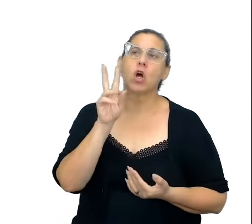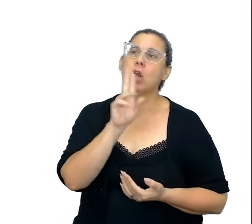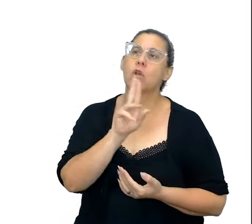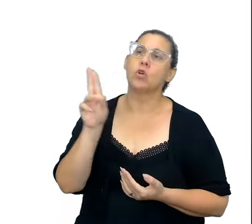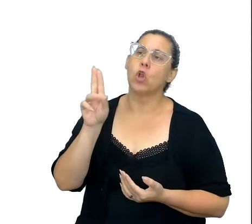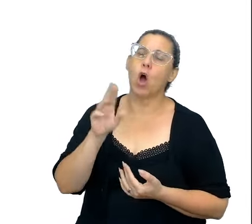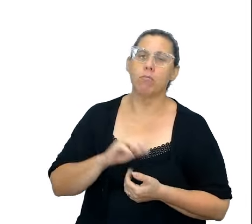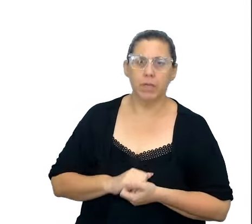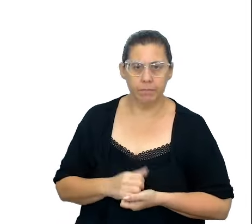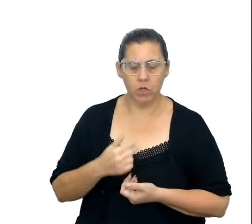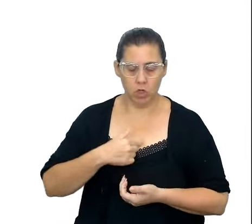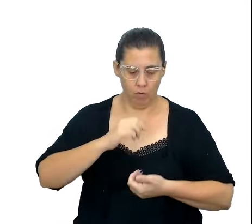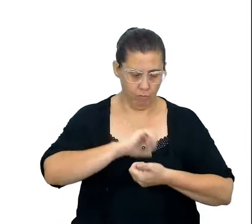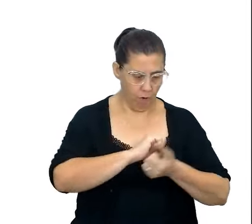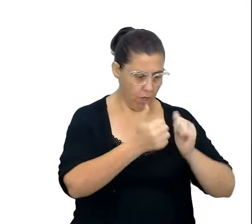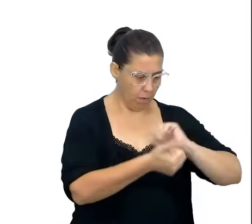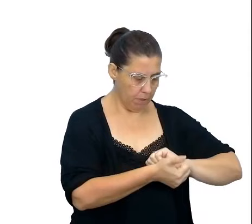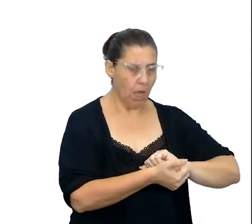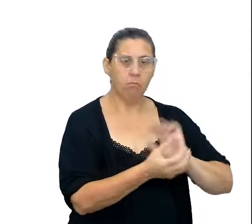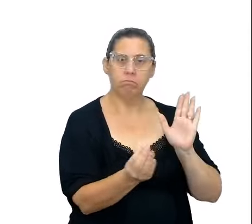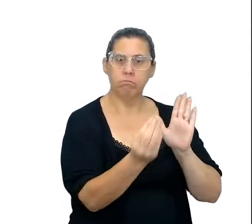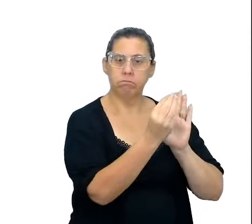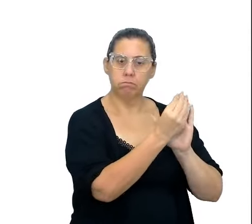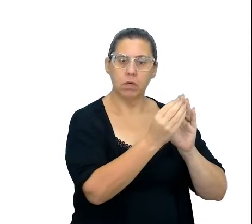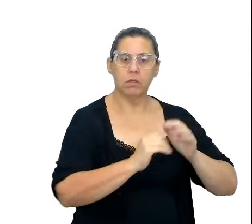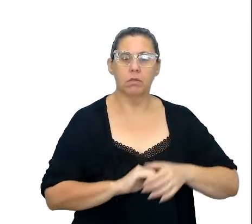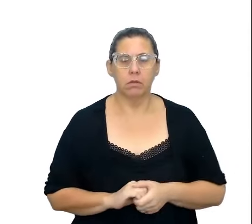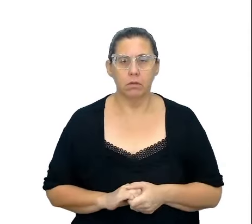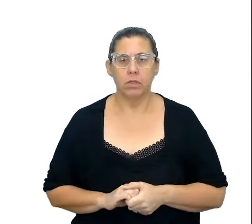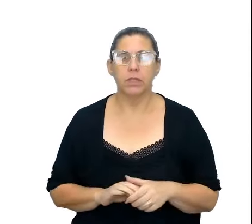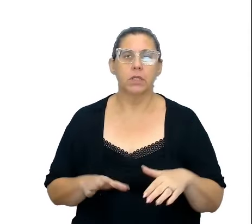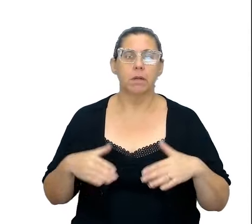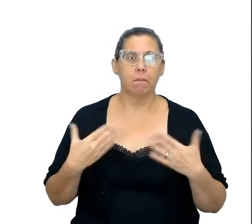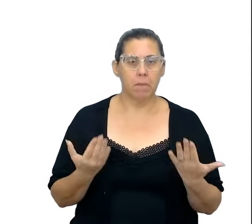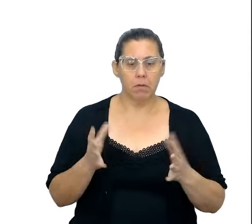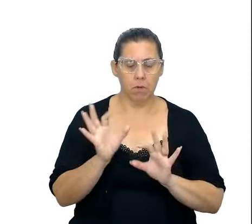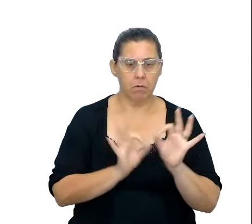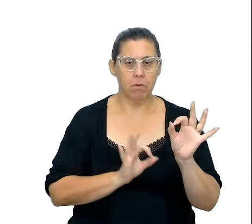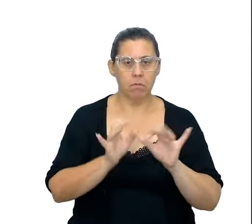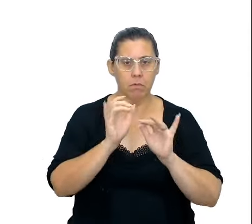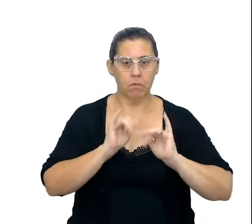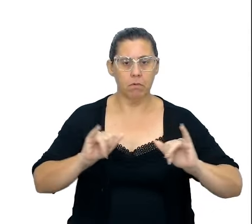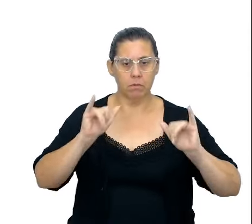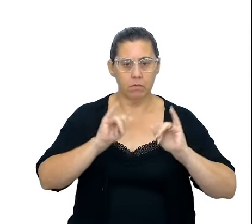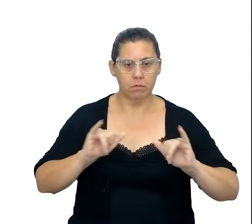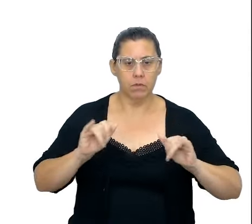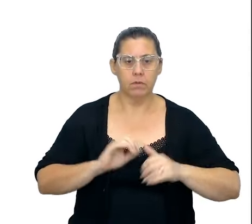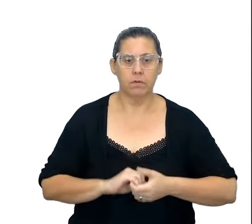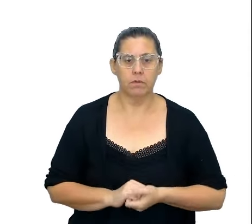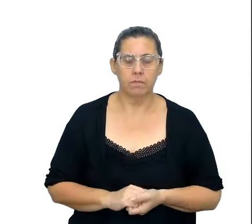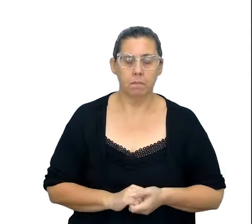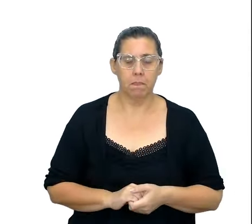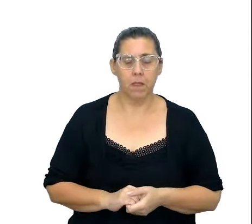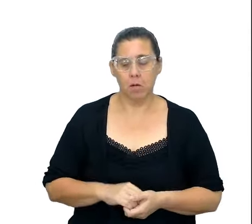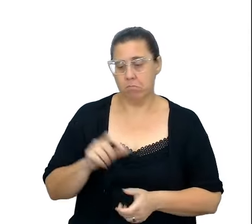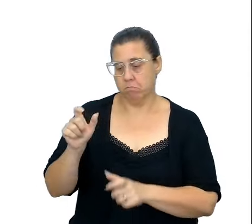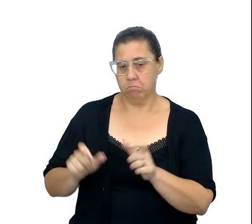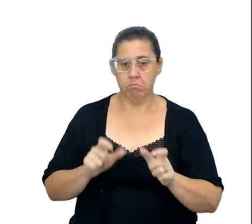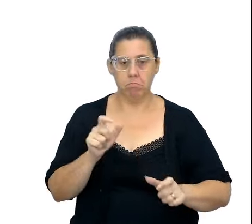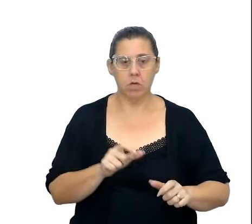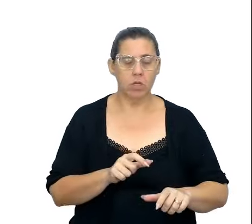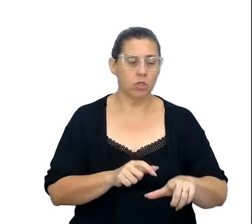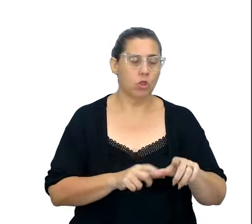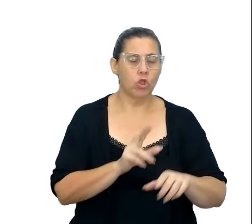ser adaptada, ele já pode colocar, tá? E aí a gente pensa já nos elementos da narrativa que devem ser trabalhados. Os personagens, escolha